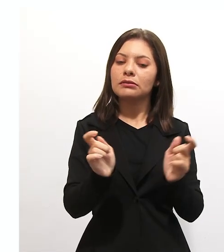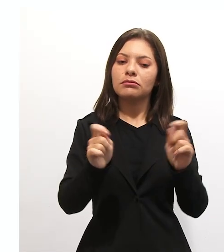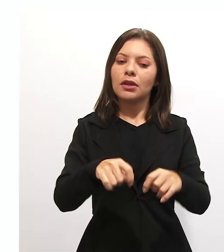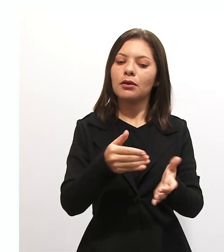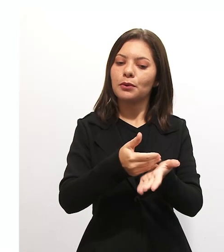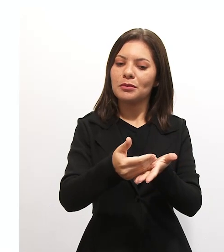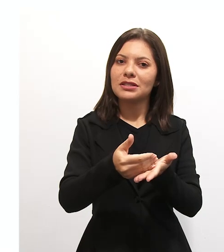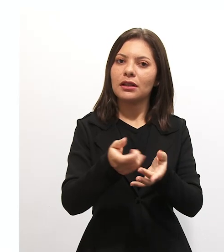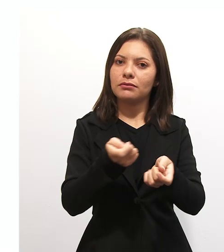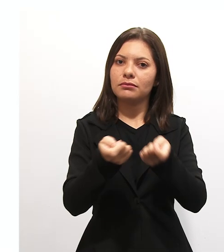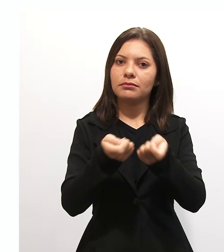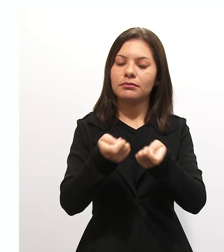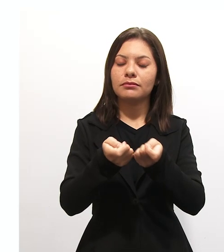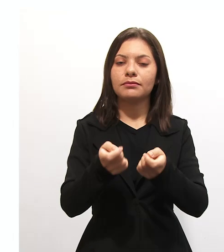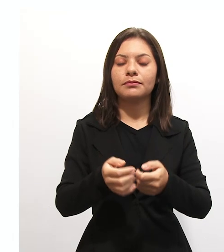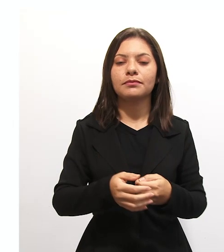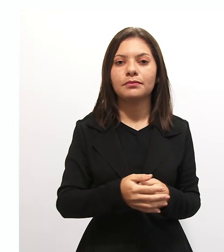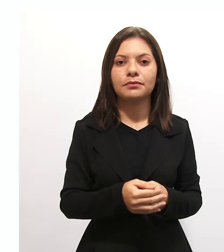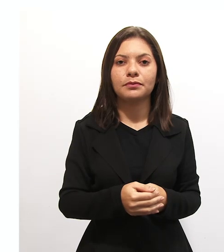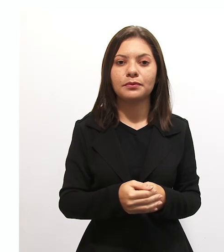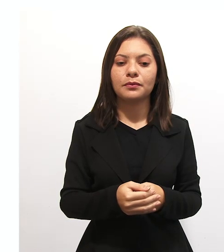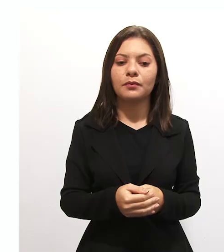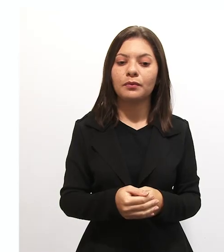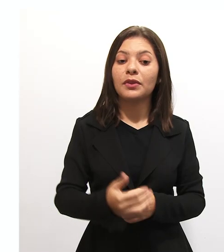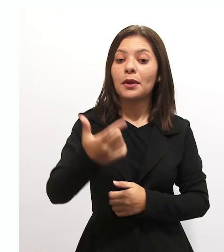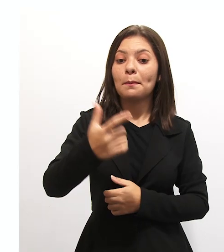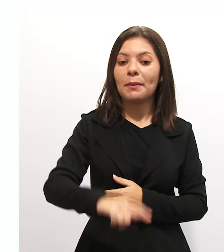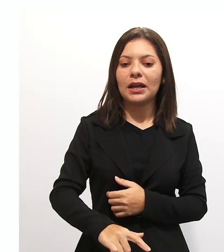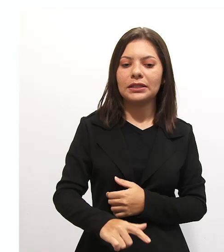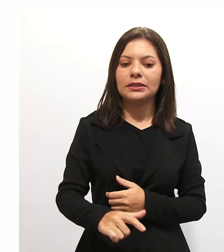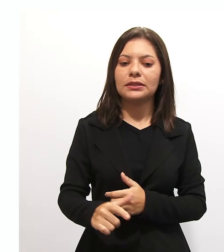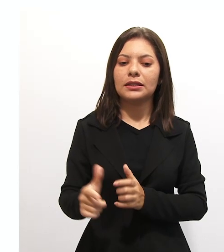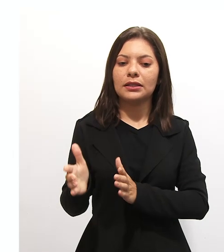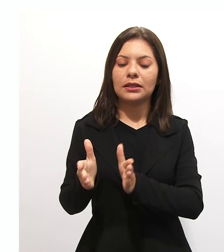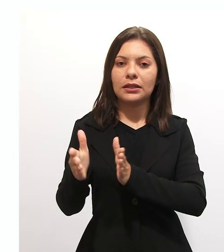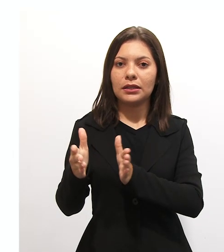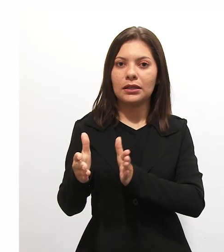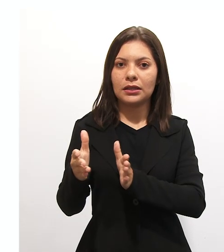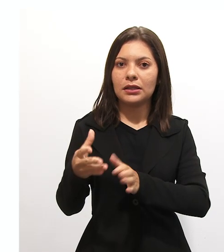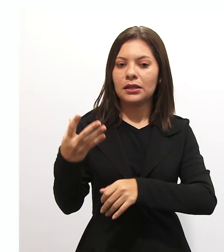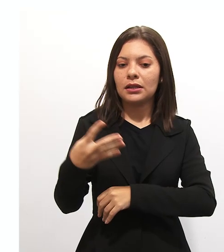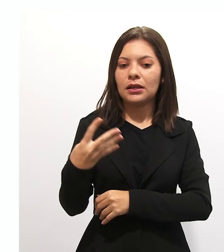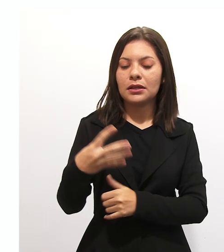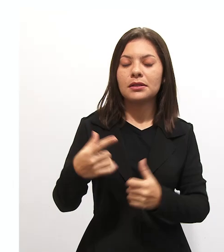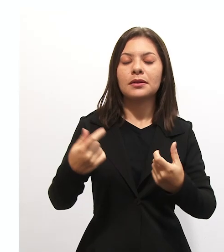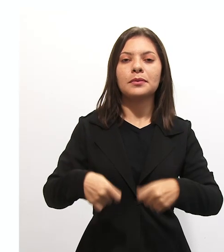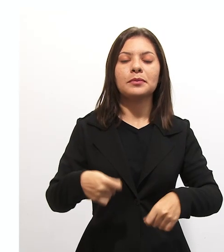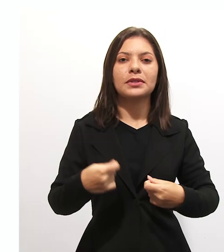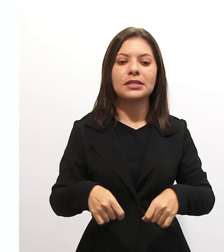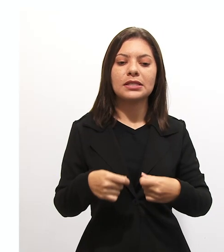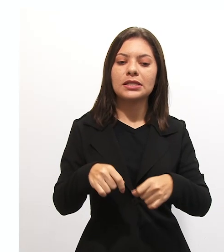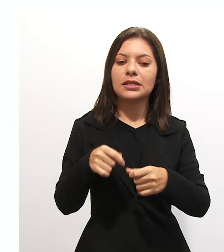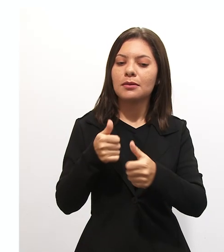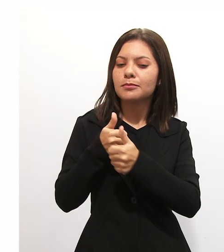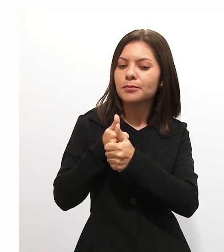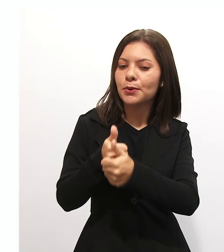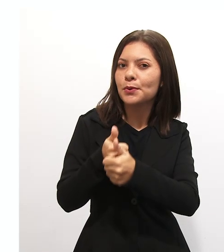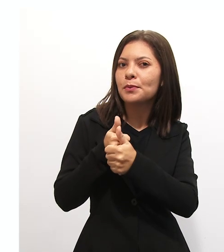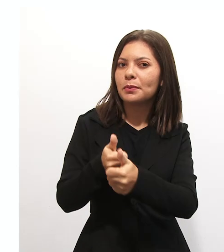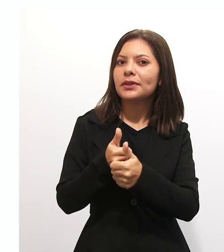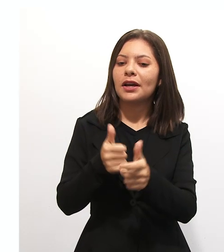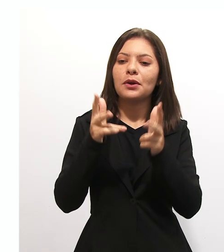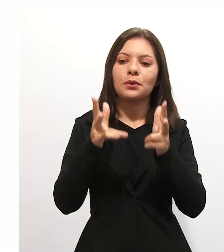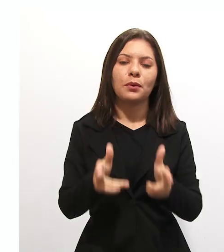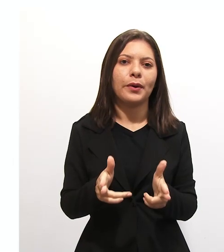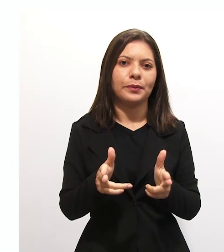tá? E com isso acompanhar a revisão periódica. A contabilidade gerencial ela fornece uma base numérica